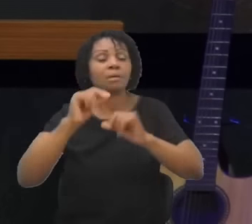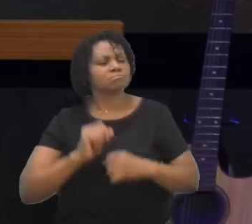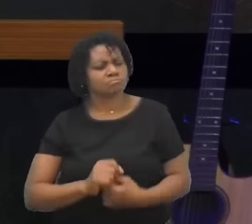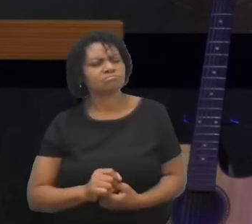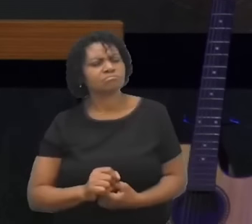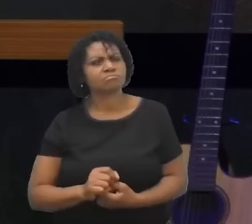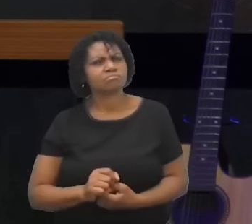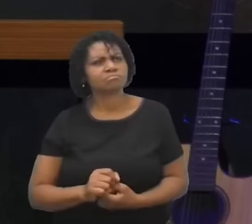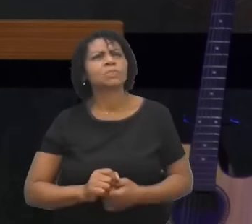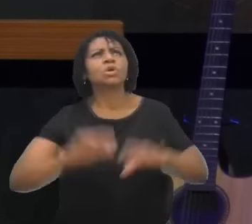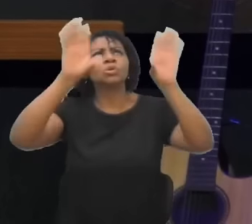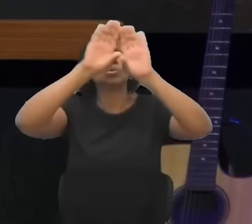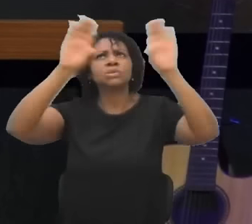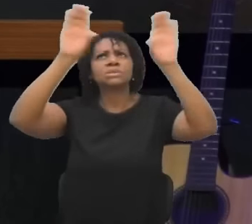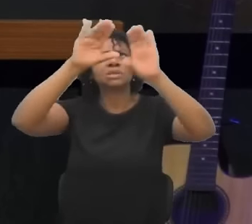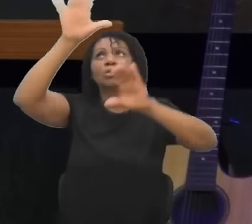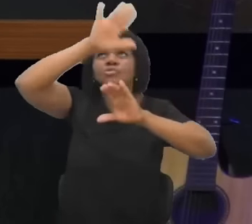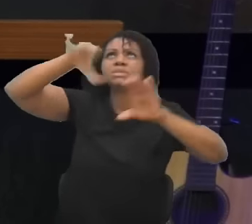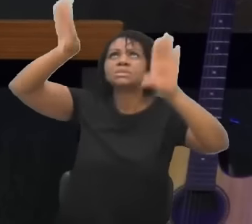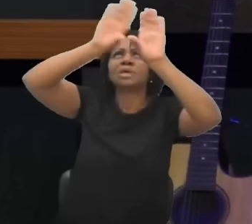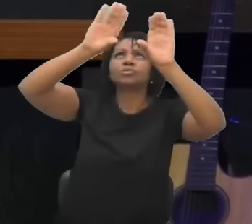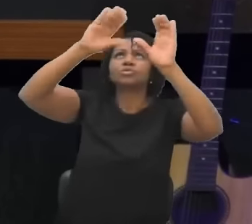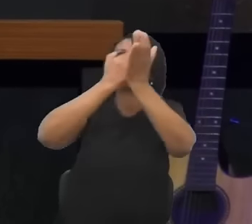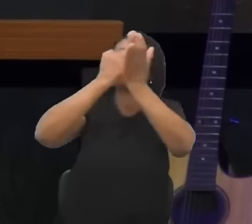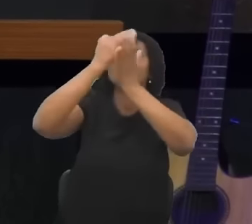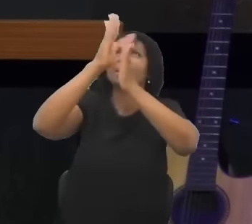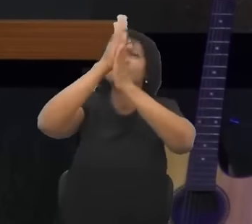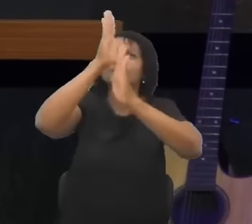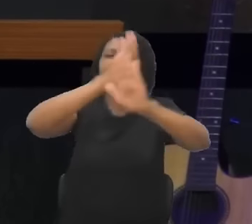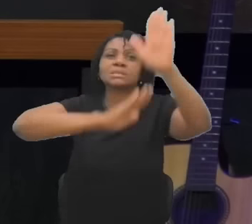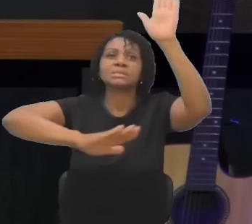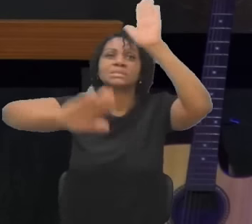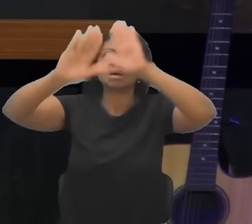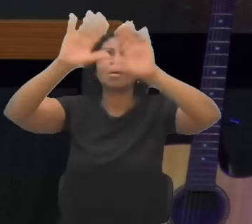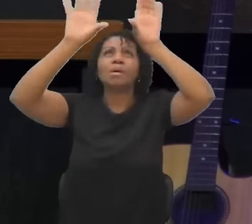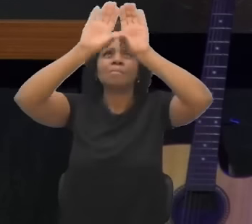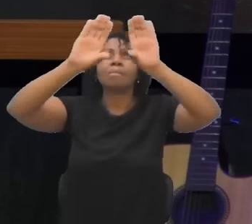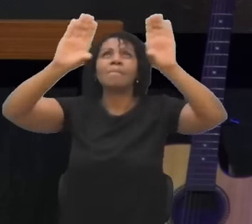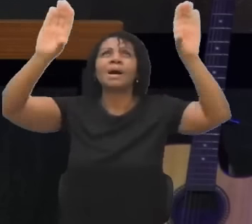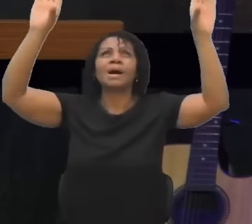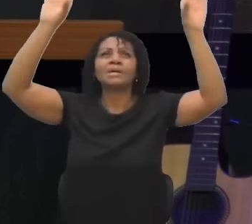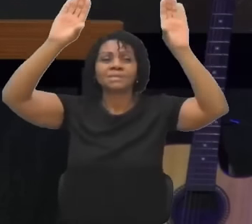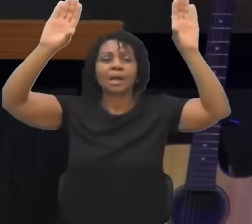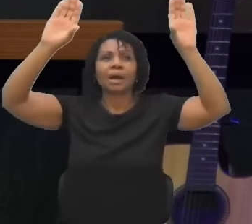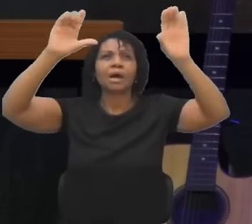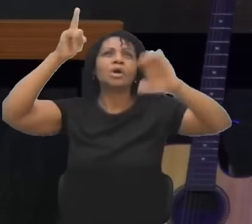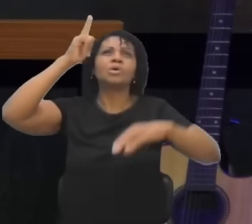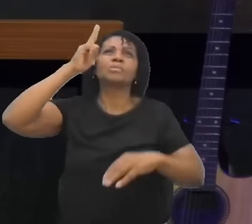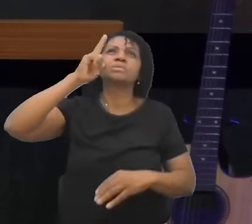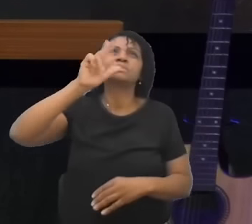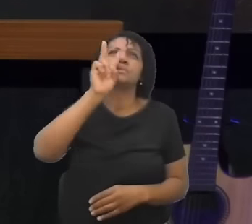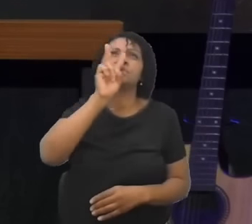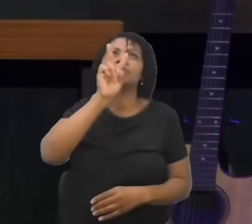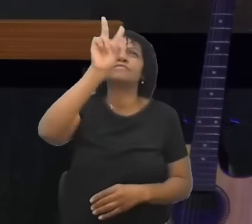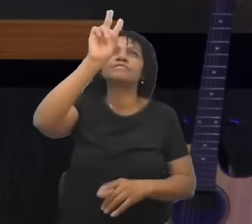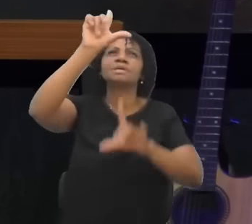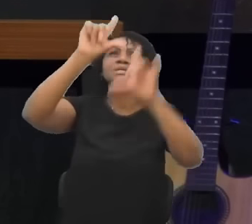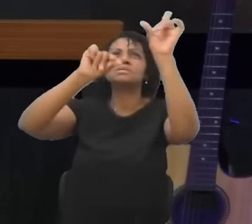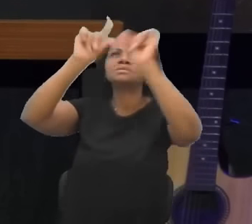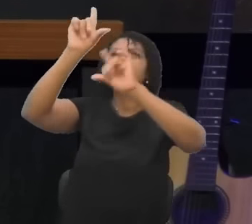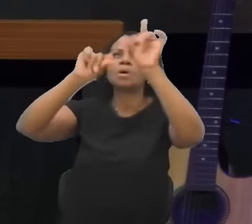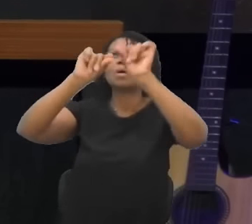olha, é no céu dos céus que começa a adoração, mas ali no firmamento, onde eu consigo ver sol, estrela,